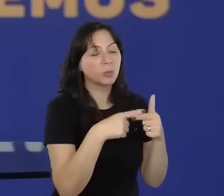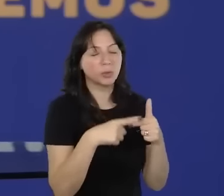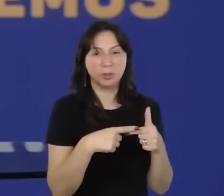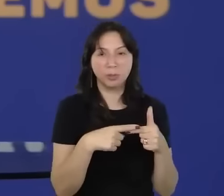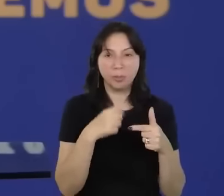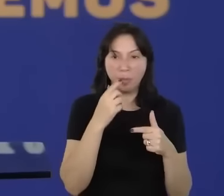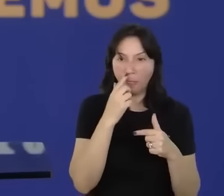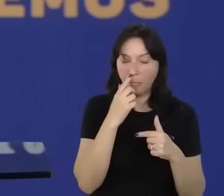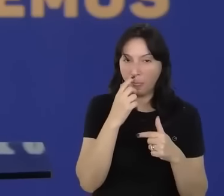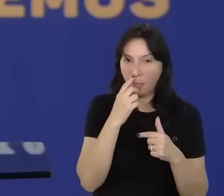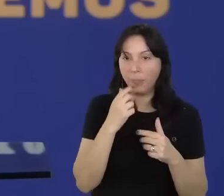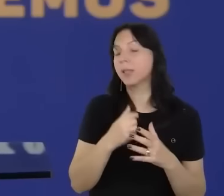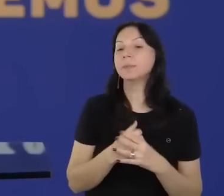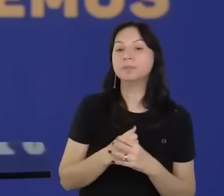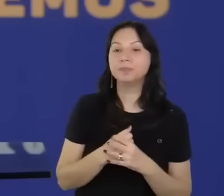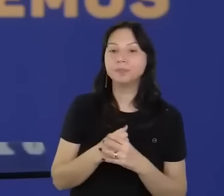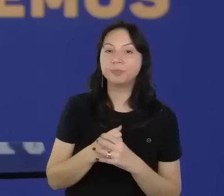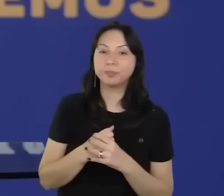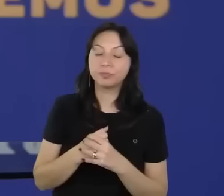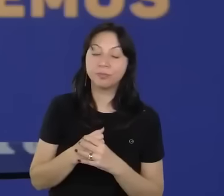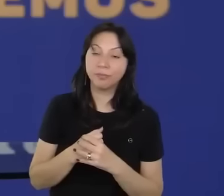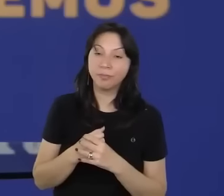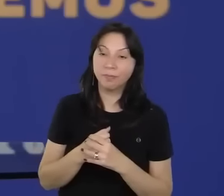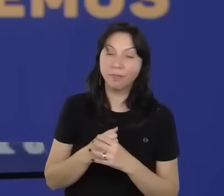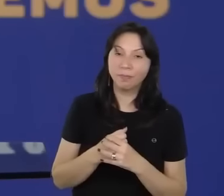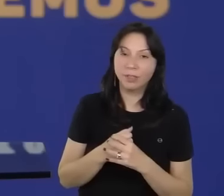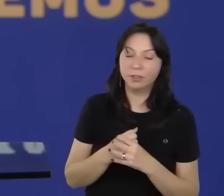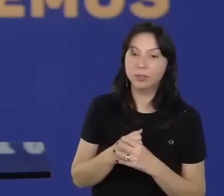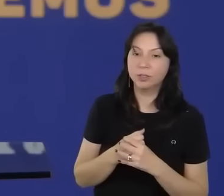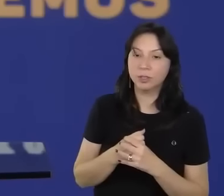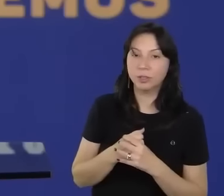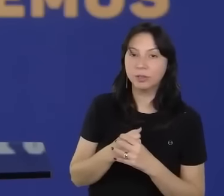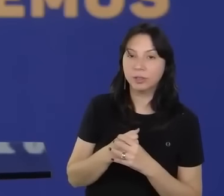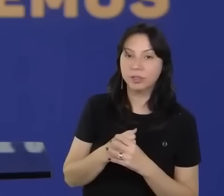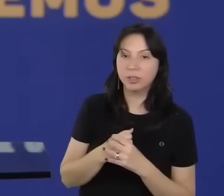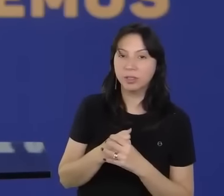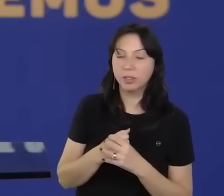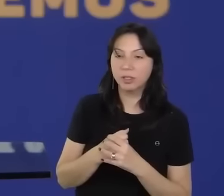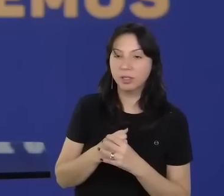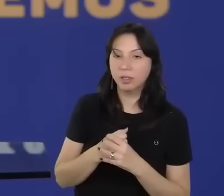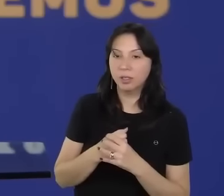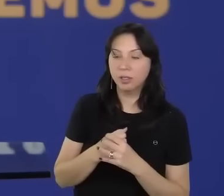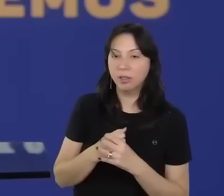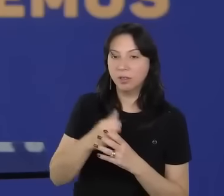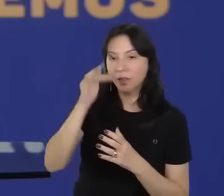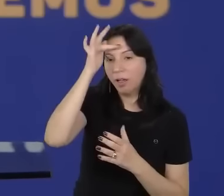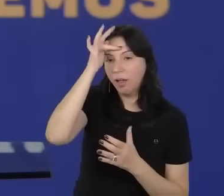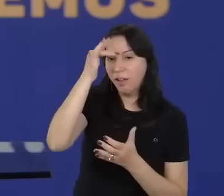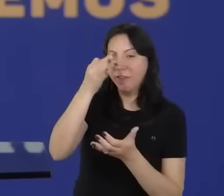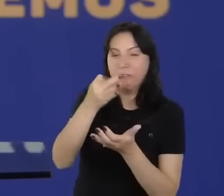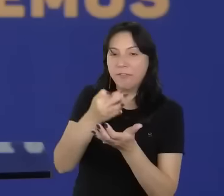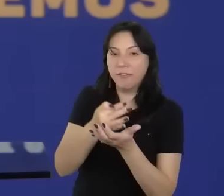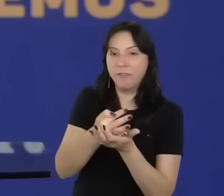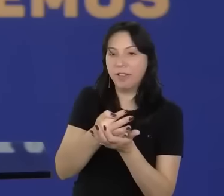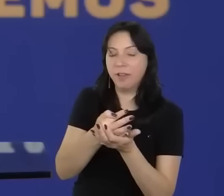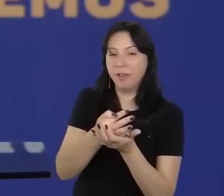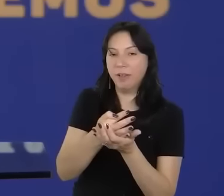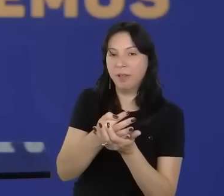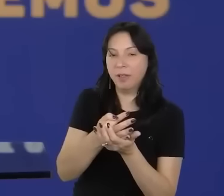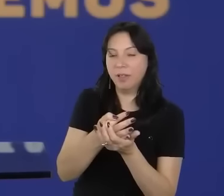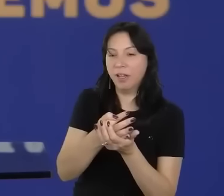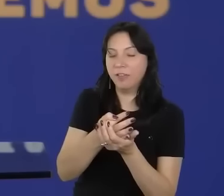me chama atenção é que a fé desafia a lógica nunca um homem tinha Andado Sobre as águas e às